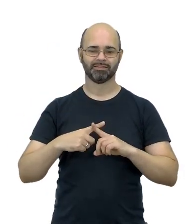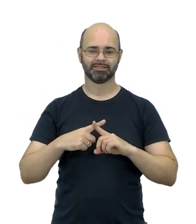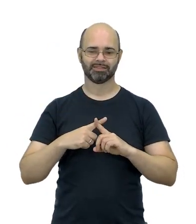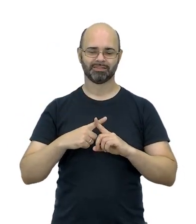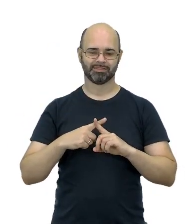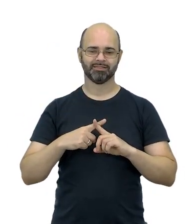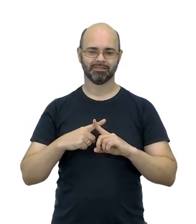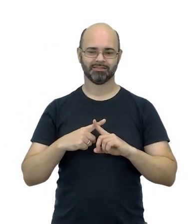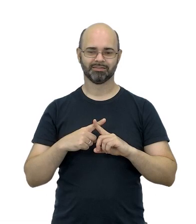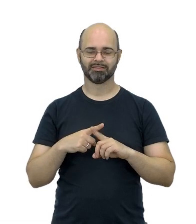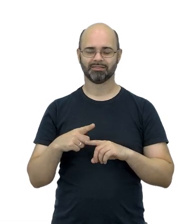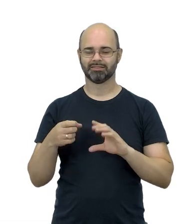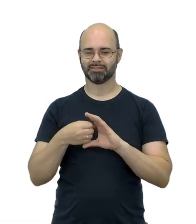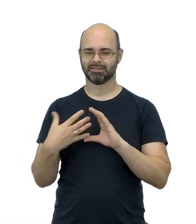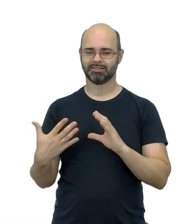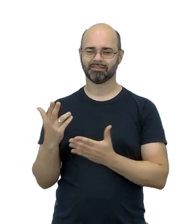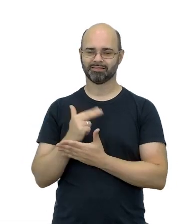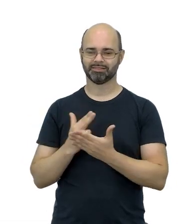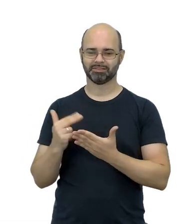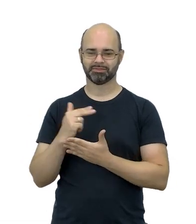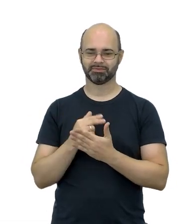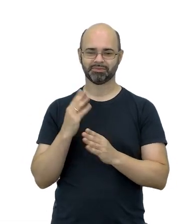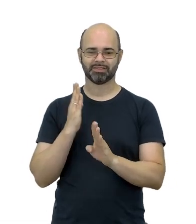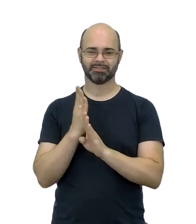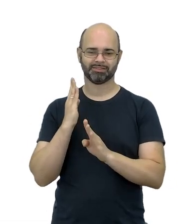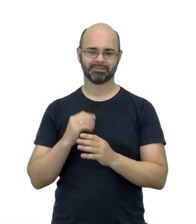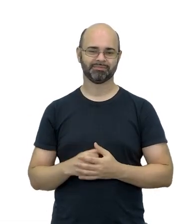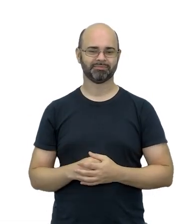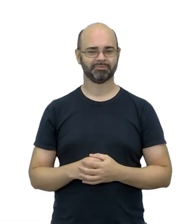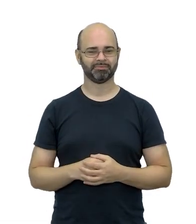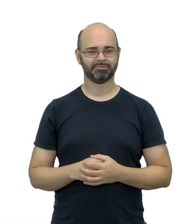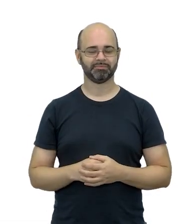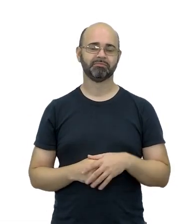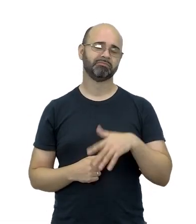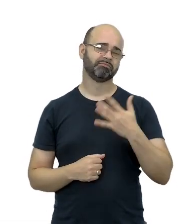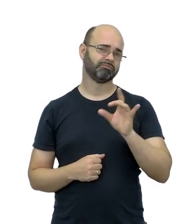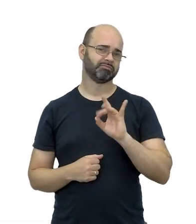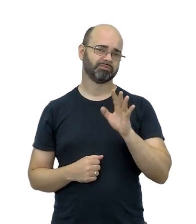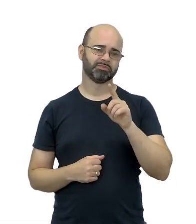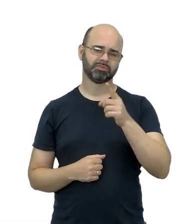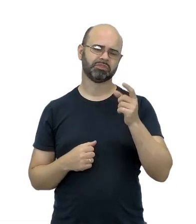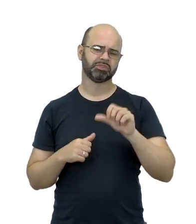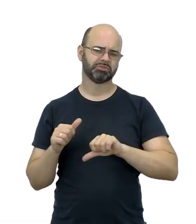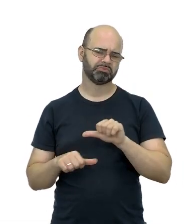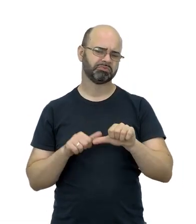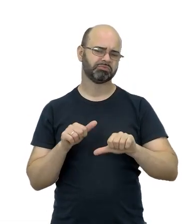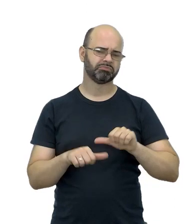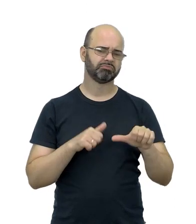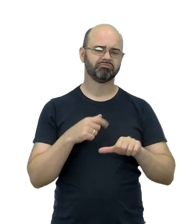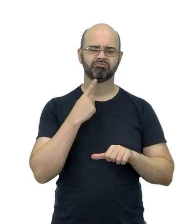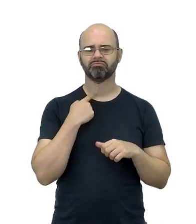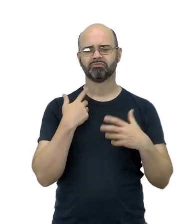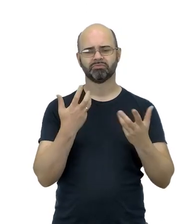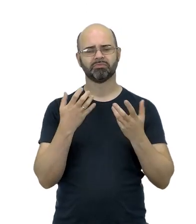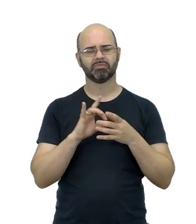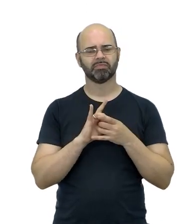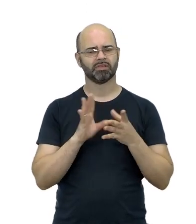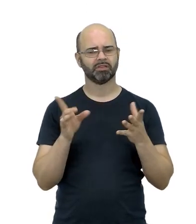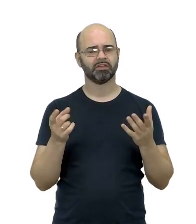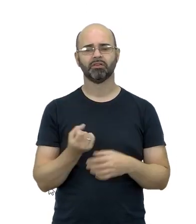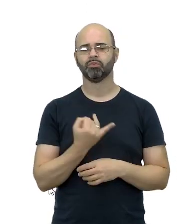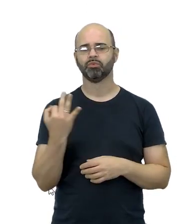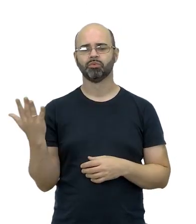as características dessas figuras aí, tá bom? E aí vocês podem modificando, no fundo, a